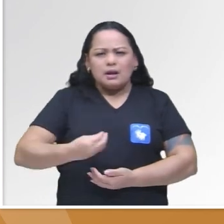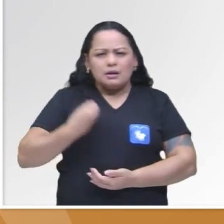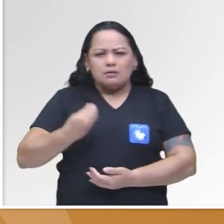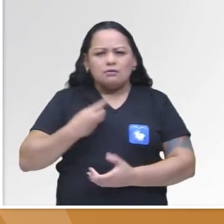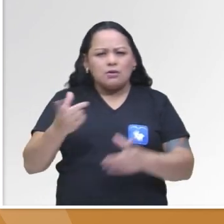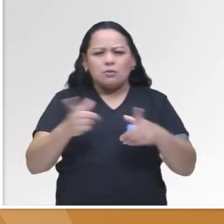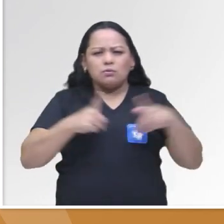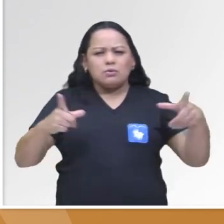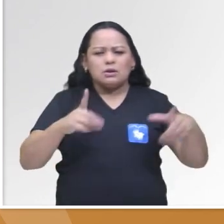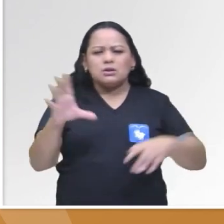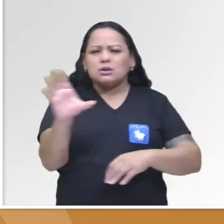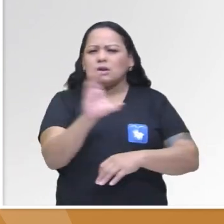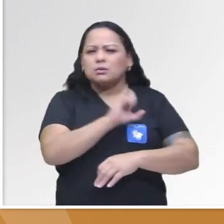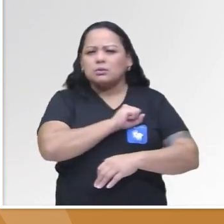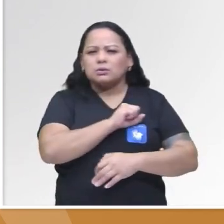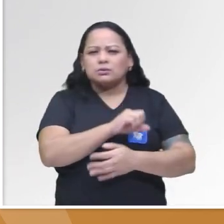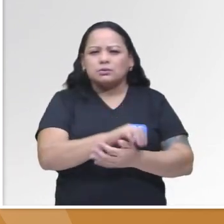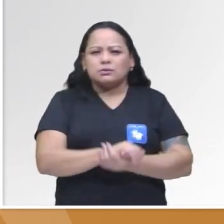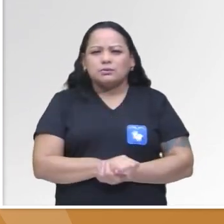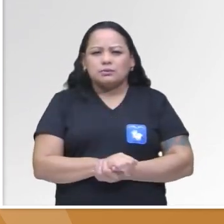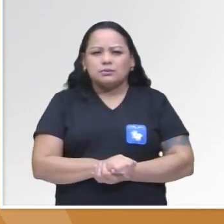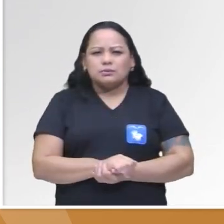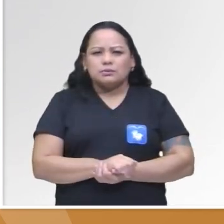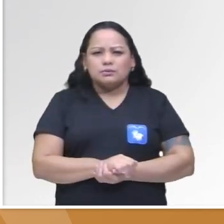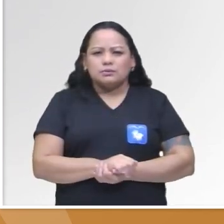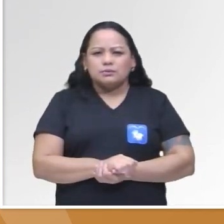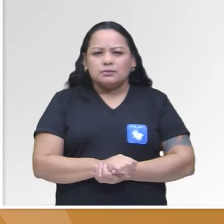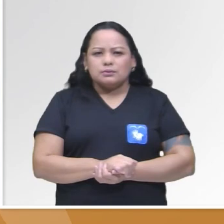Por você, eu faço qualquer coisa.